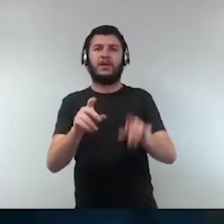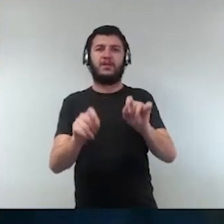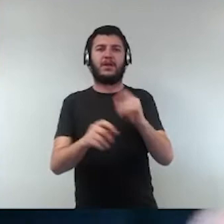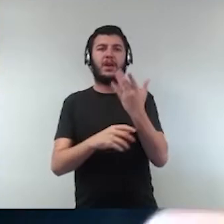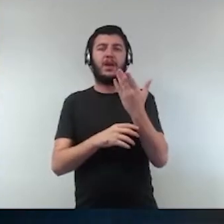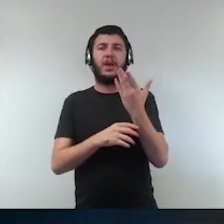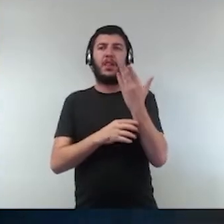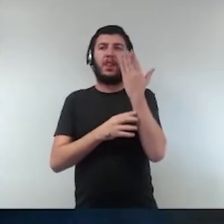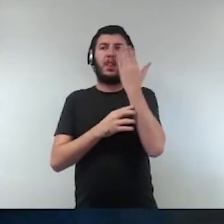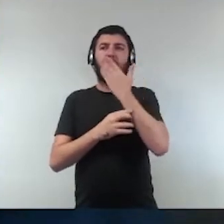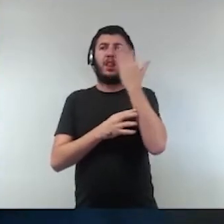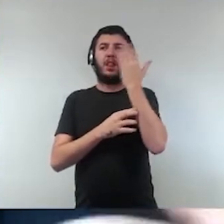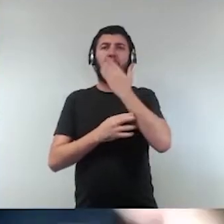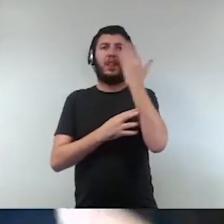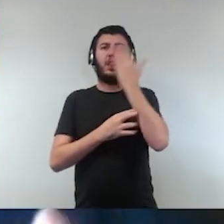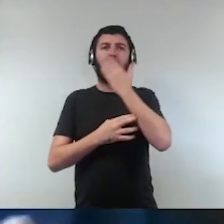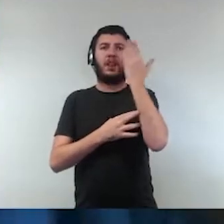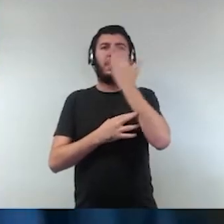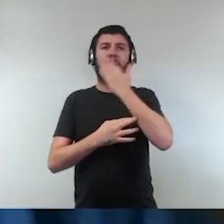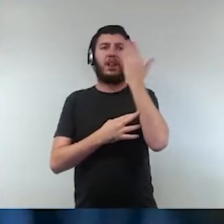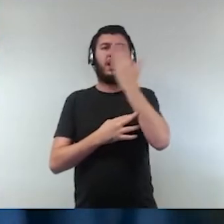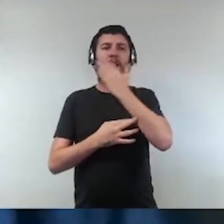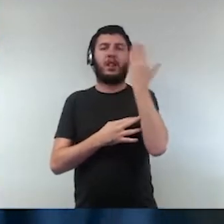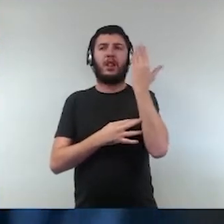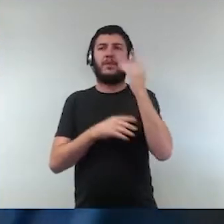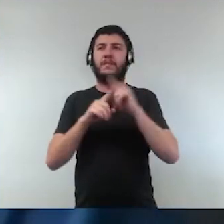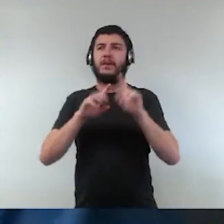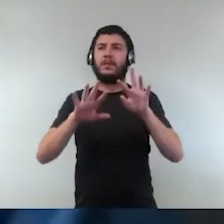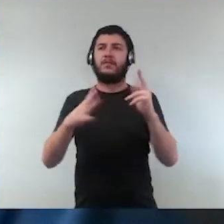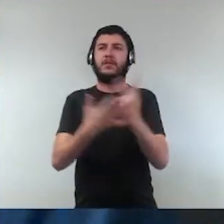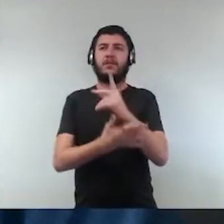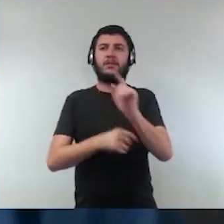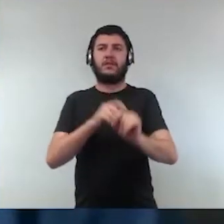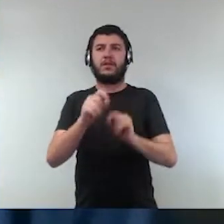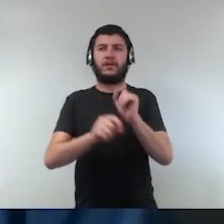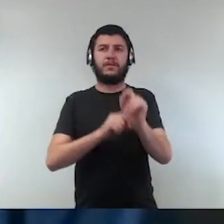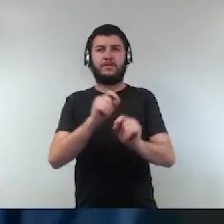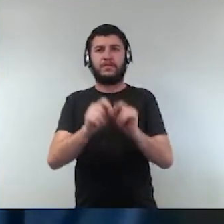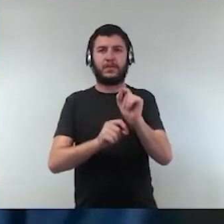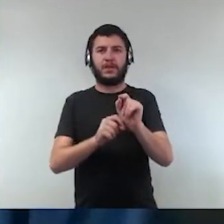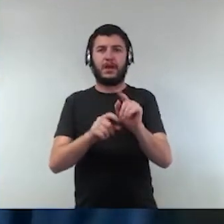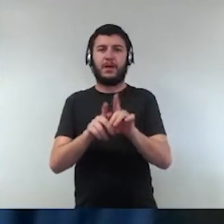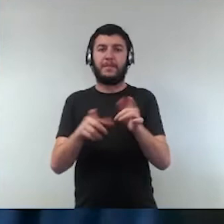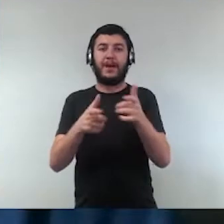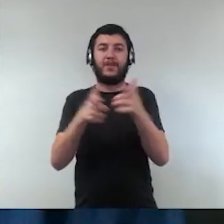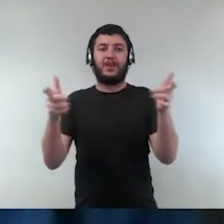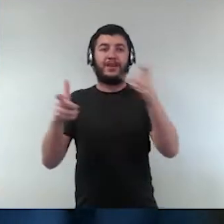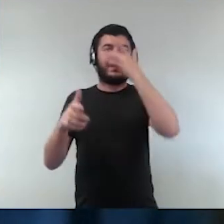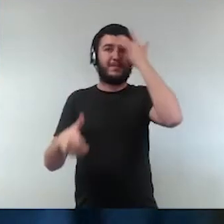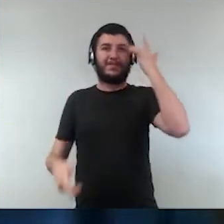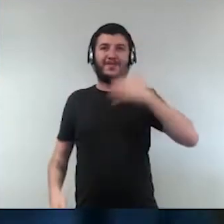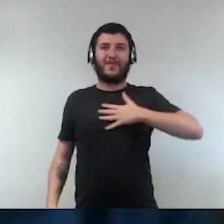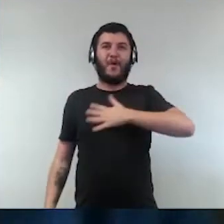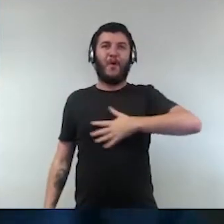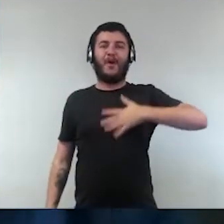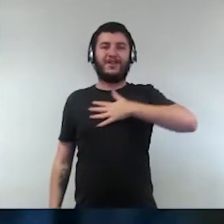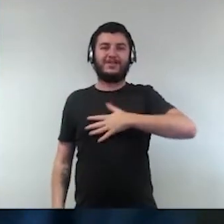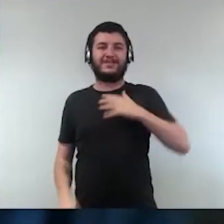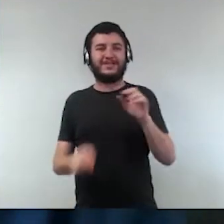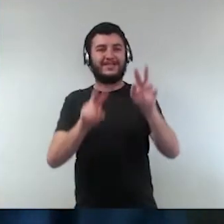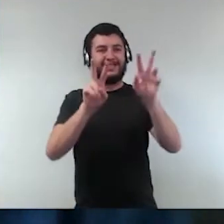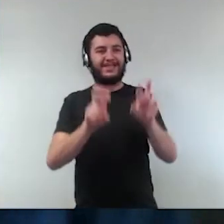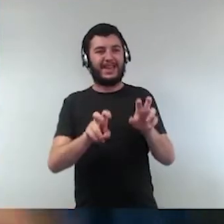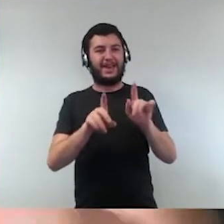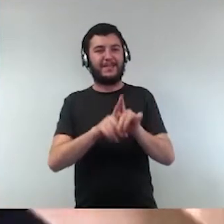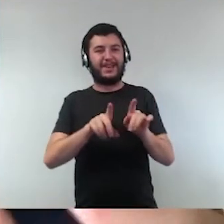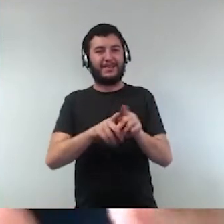invisível para muitos, mas para mim, especificamente, que gosta desse tema e dessa abordagem,